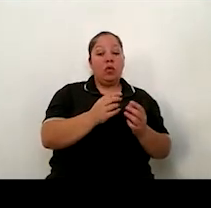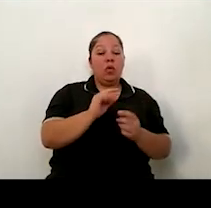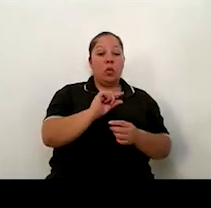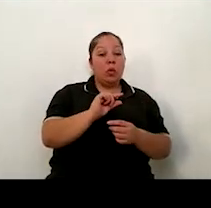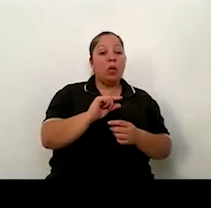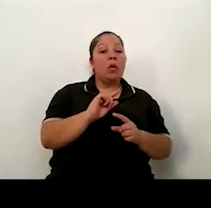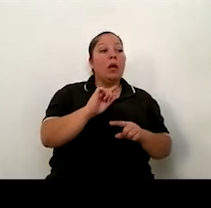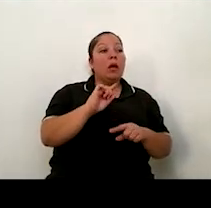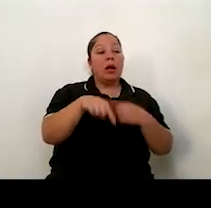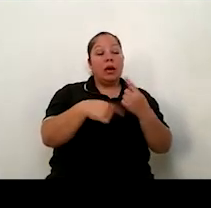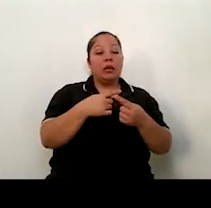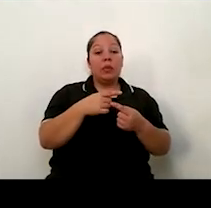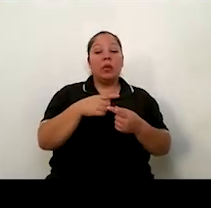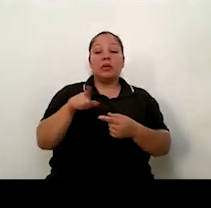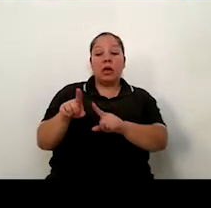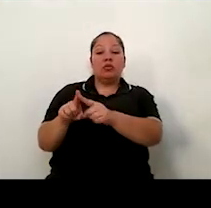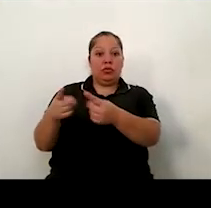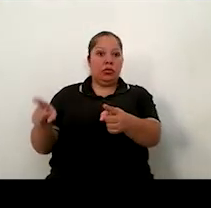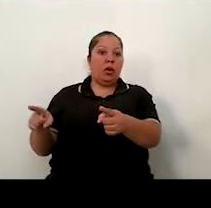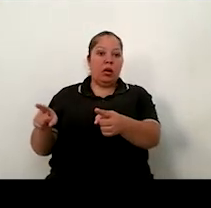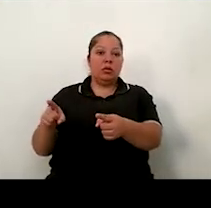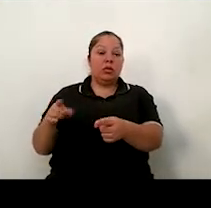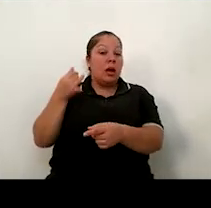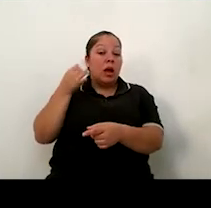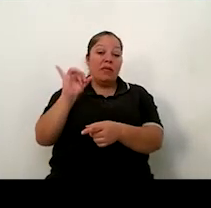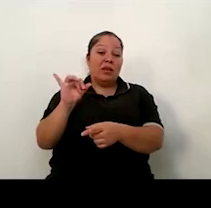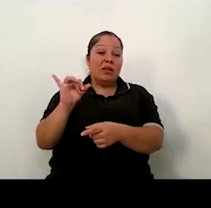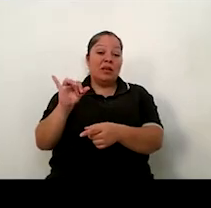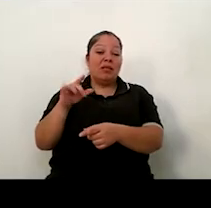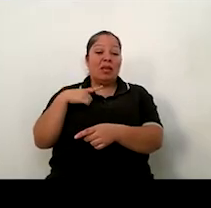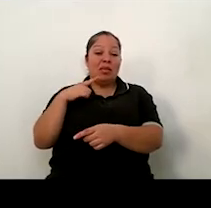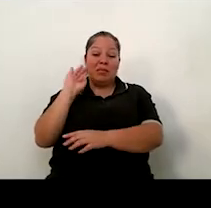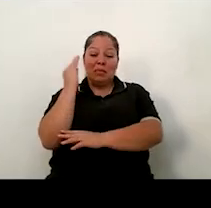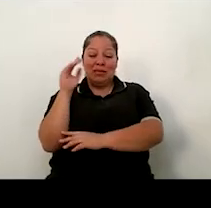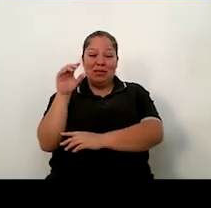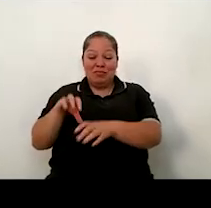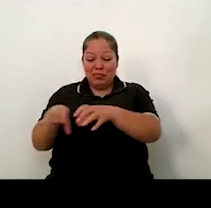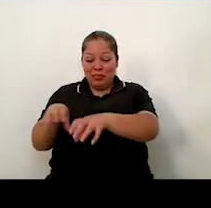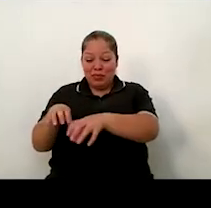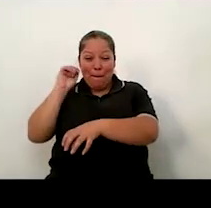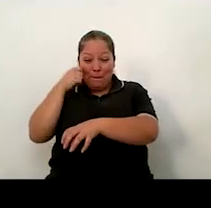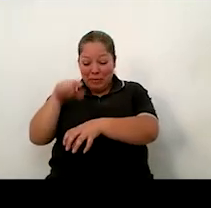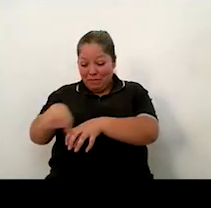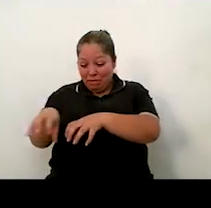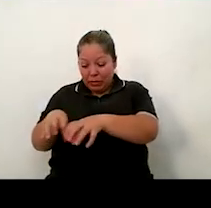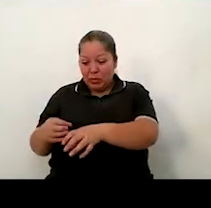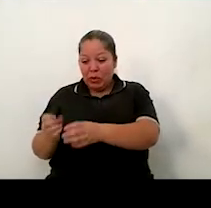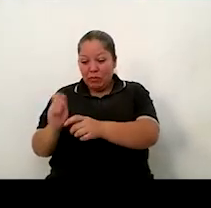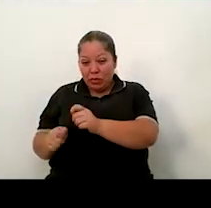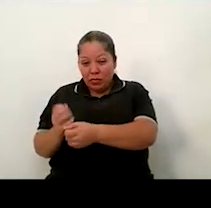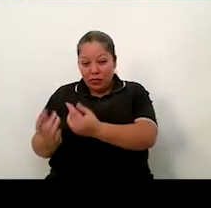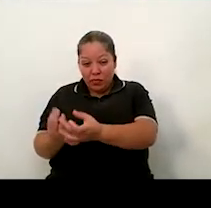do churrasco, tá? Outra opção também é fazer marinado, né? Você colocar as carnes de molho, com os temperos,